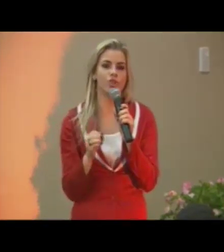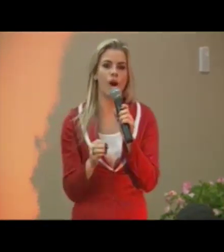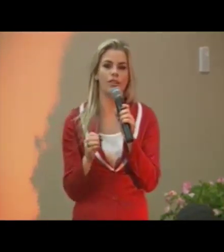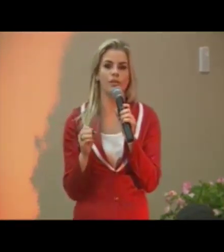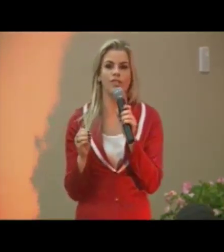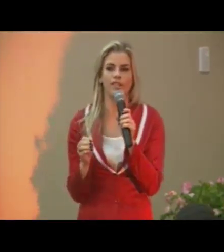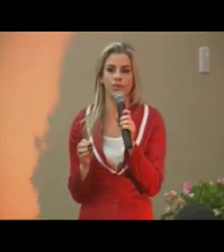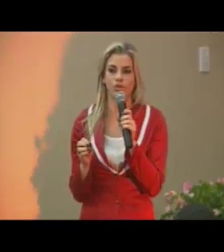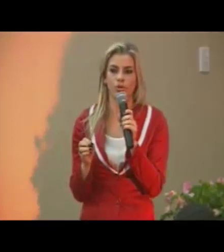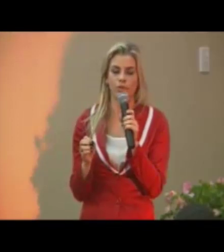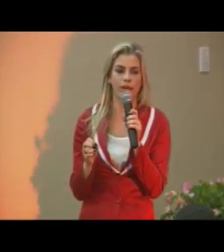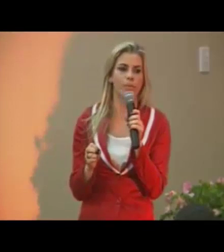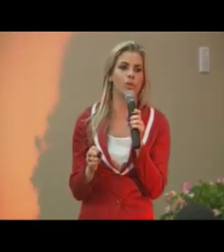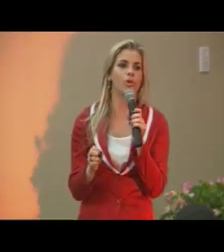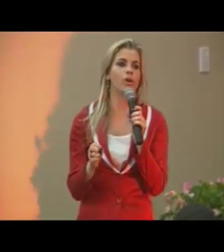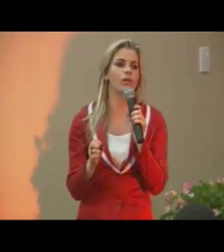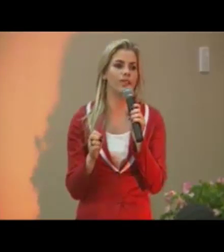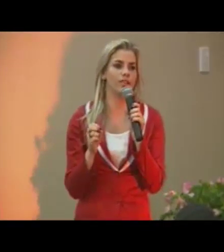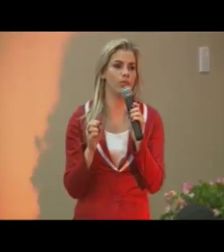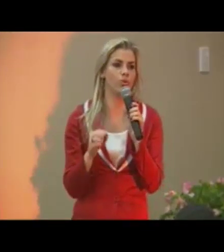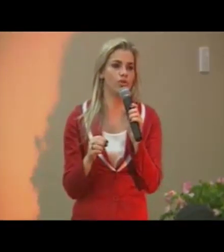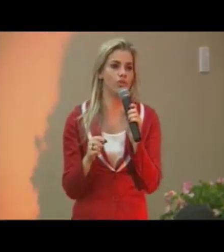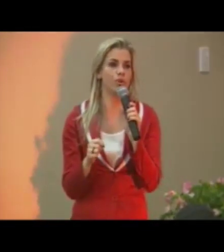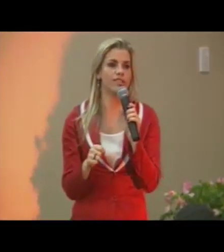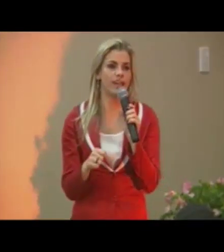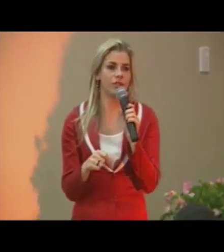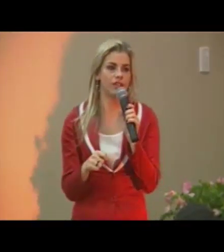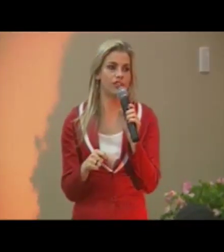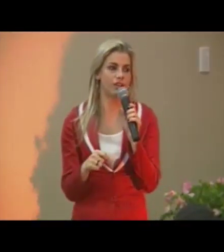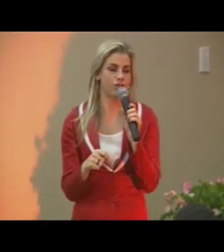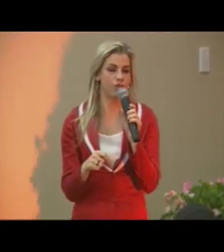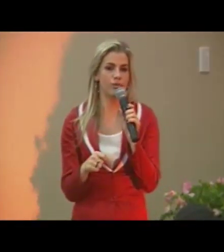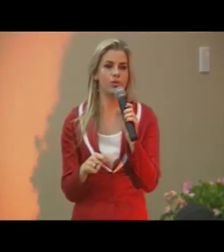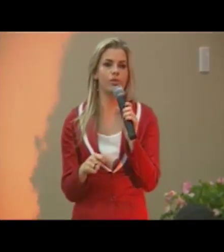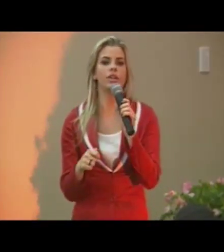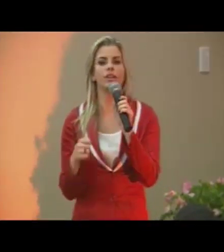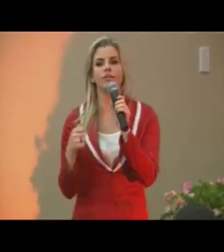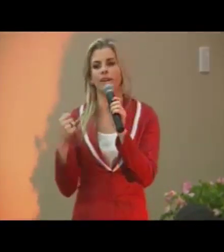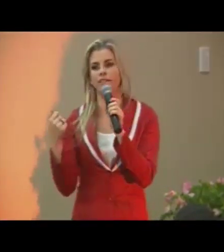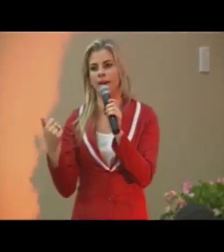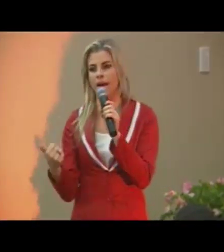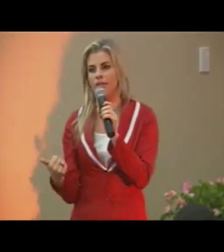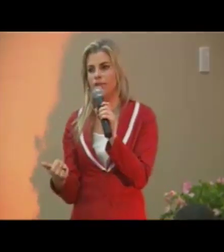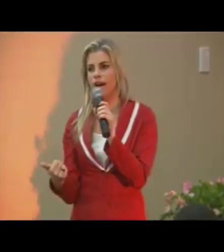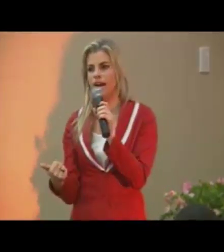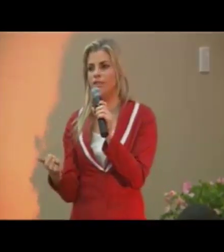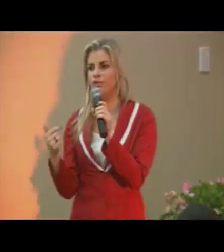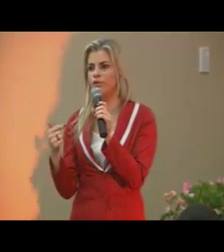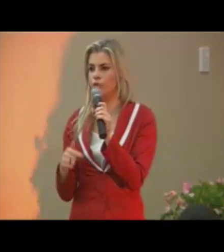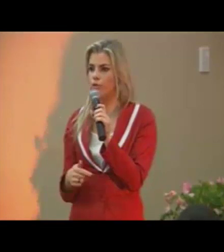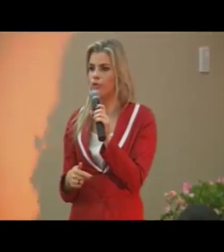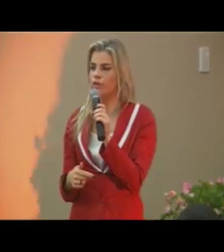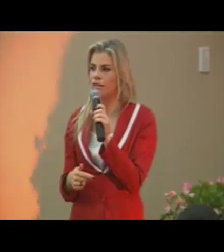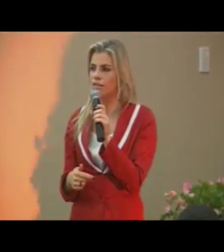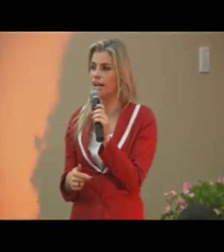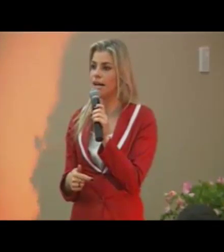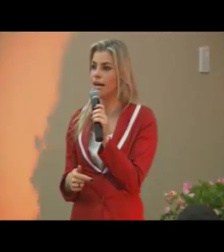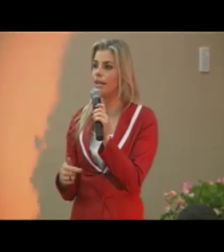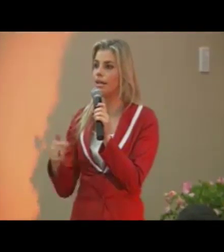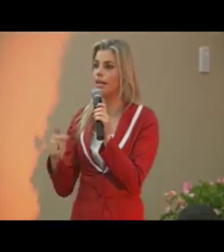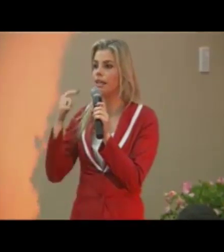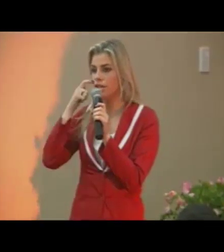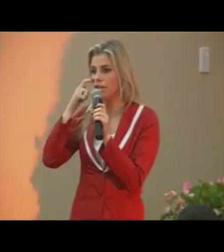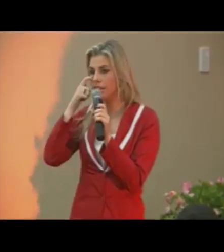Nós temos duas ações, dia 24 e 25 de novembro vai ser o curso de processo legislativo, que vai ser aberto às vagas